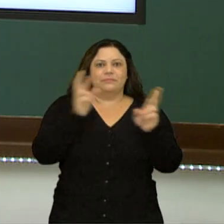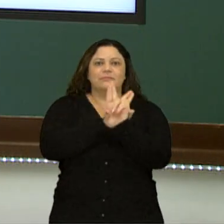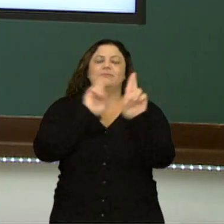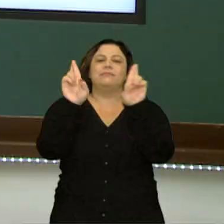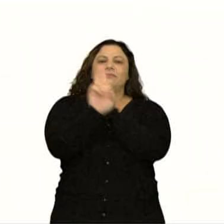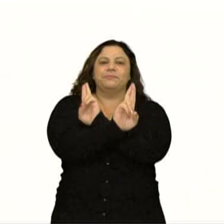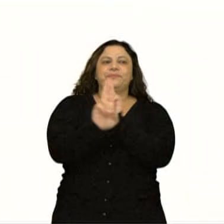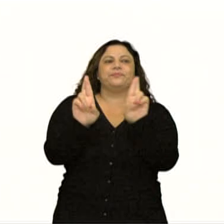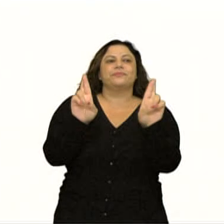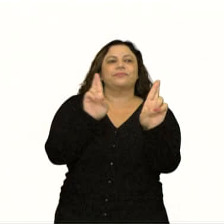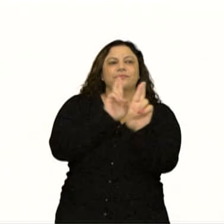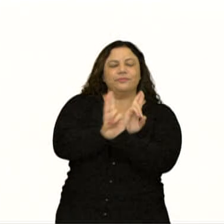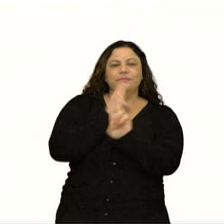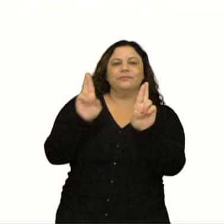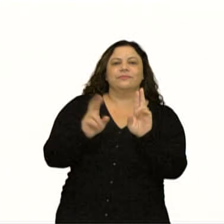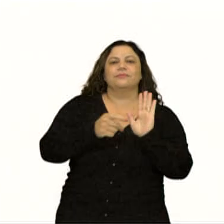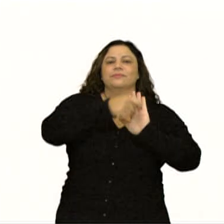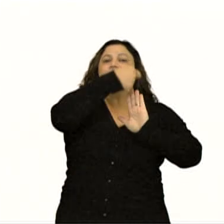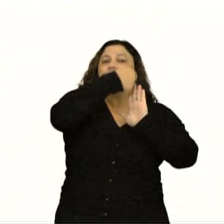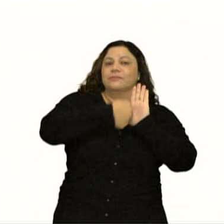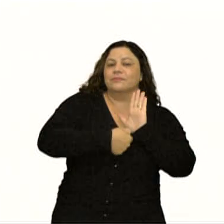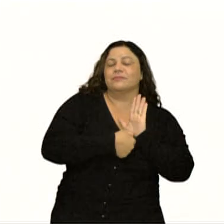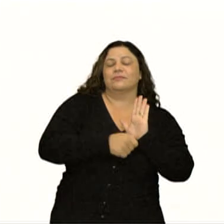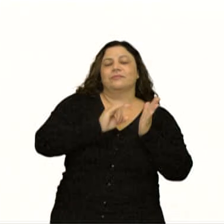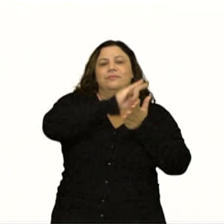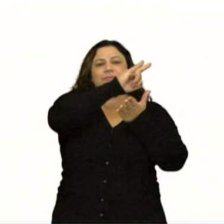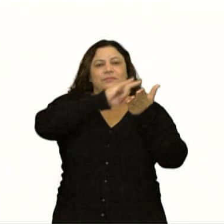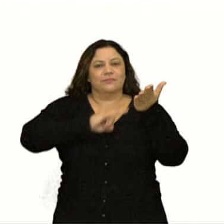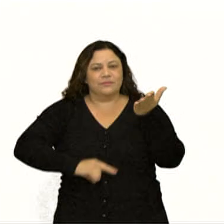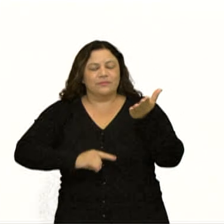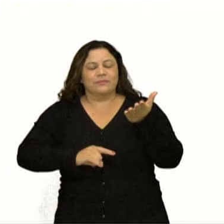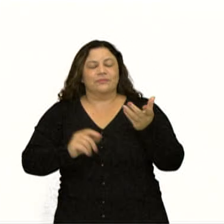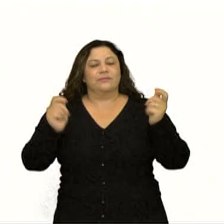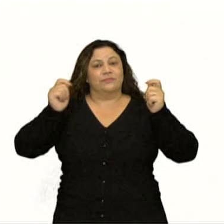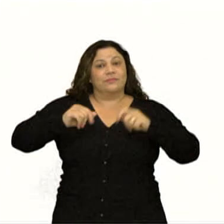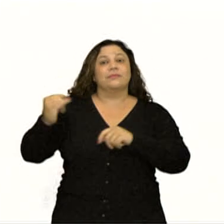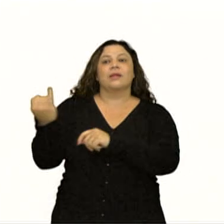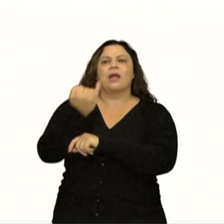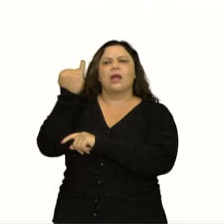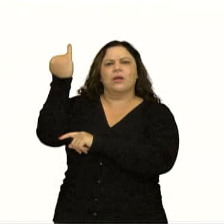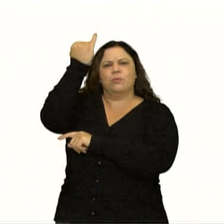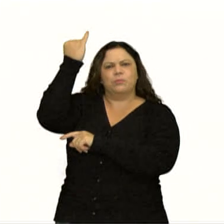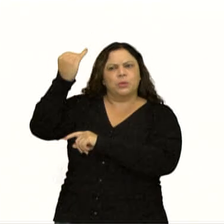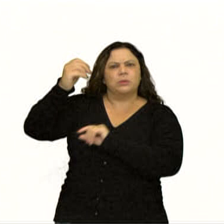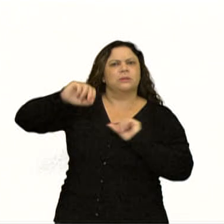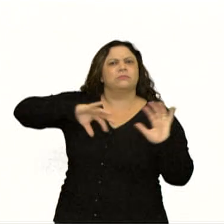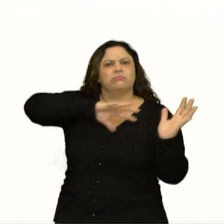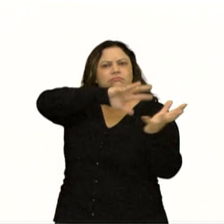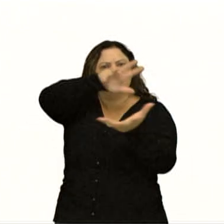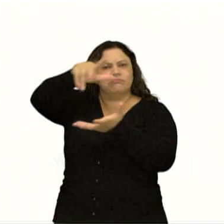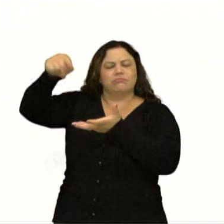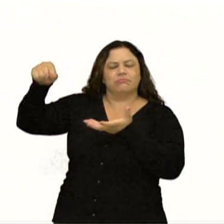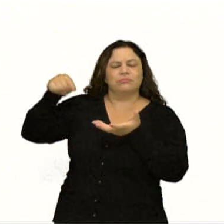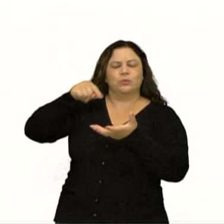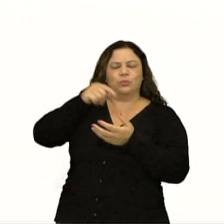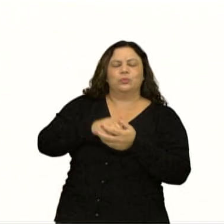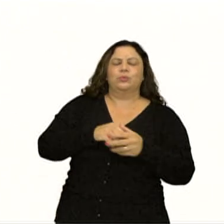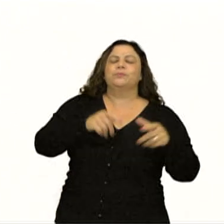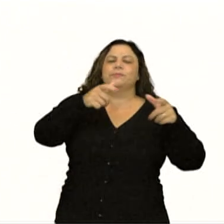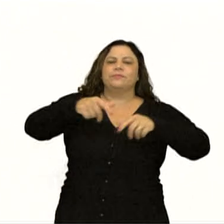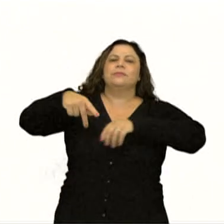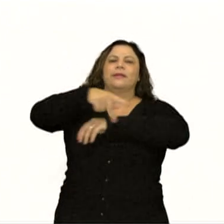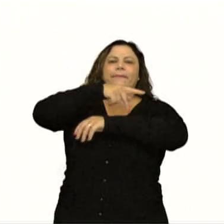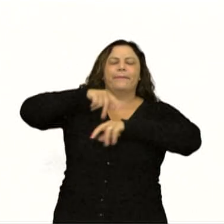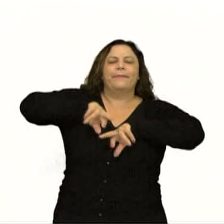relacionar textos e documentos legais normativos de importância universal, nacional ou local a